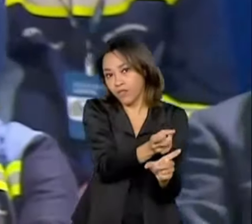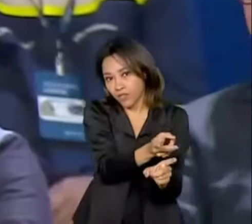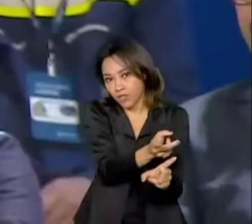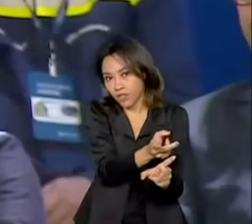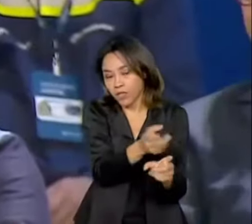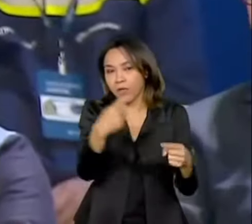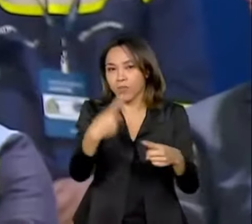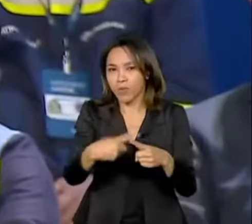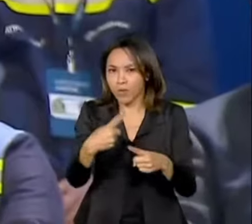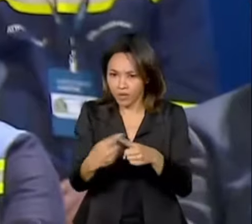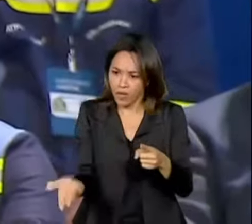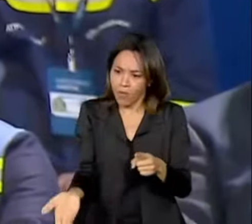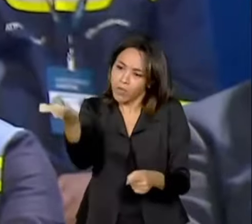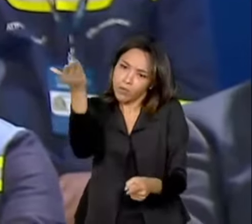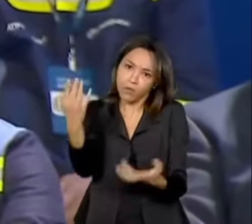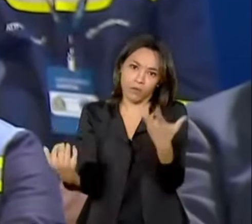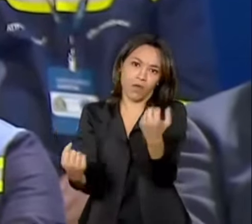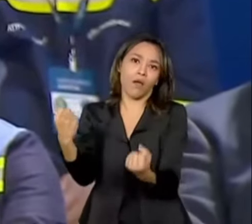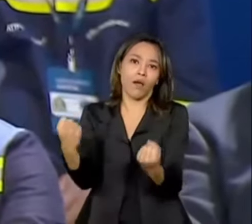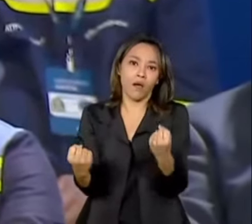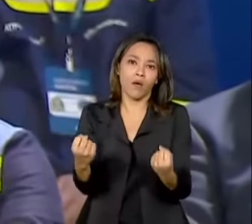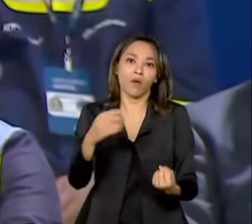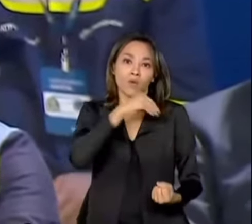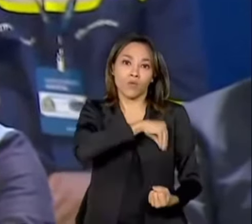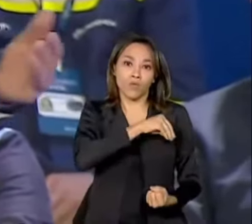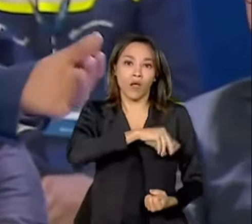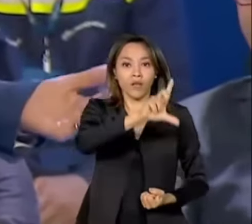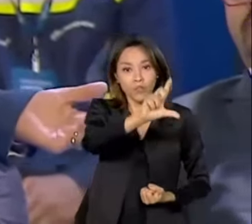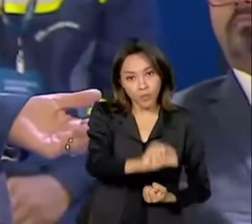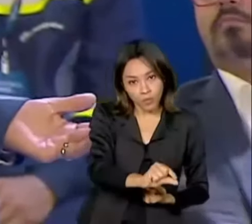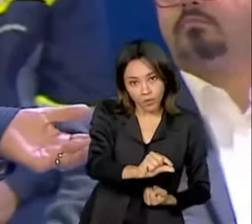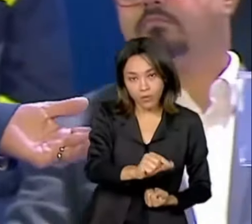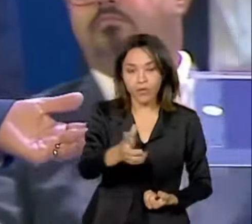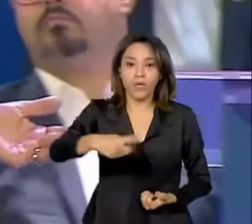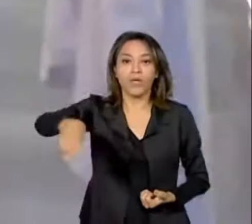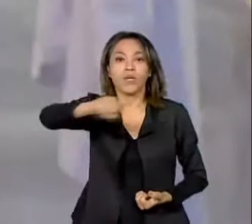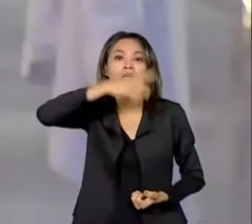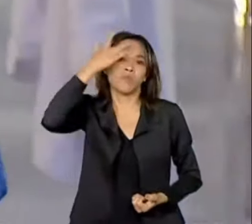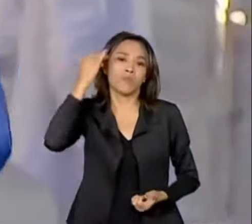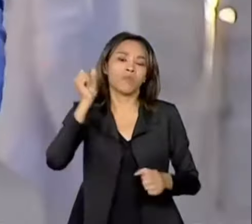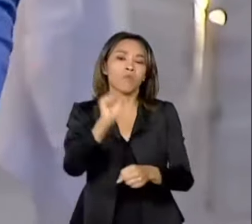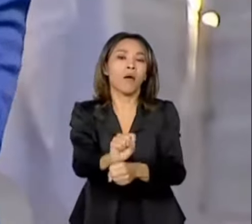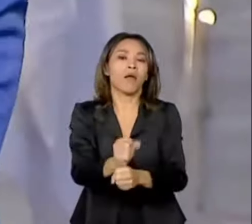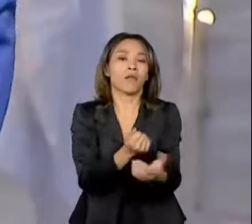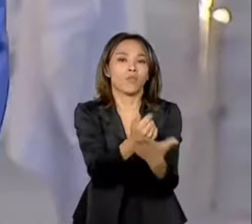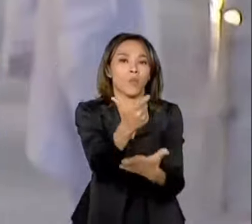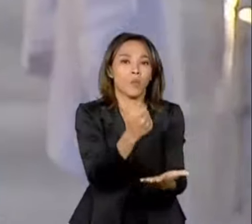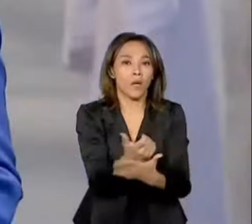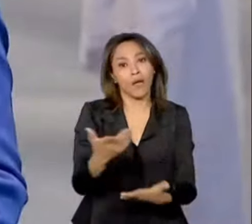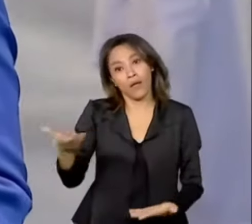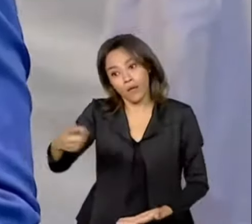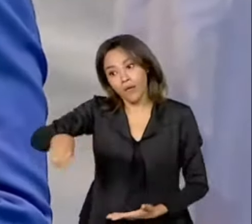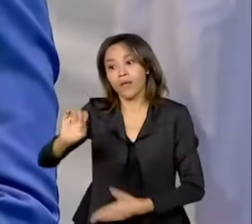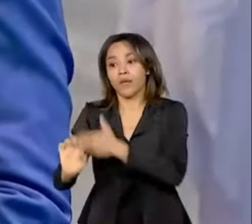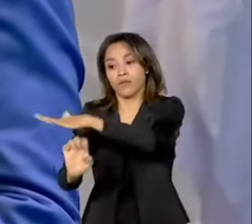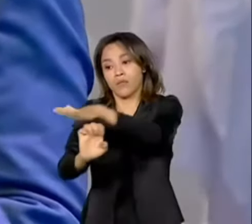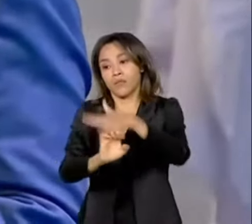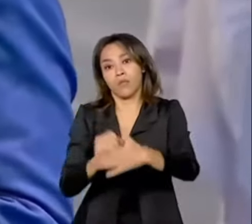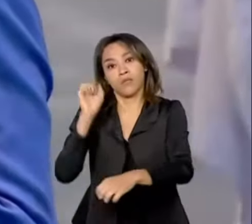o carro subiu de preço, o salário caiu e as pessoas pararam de comprar e as empresas pararam de